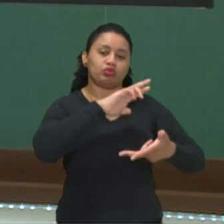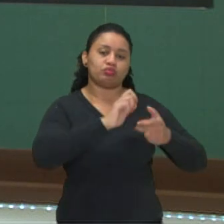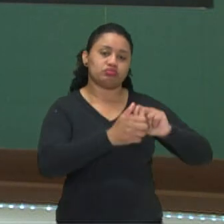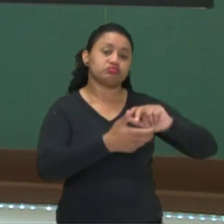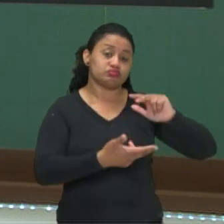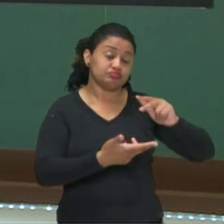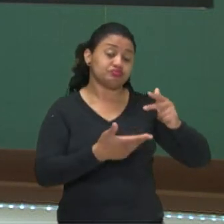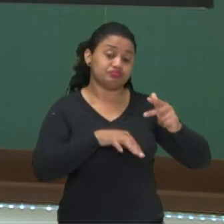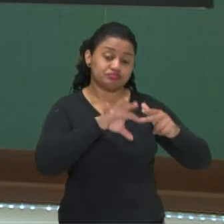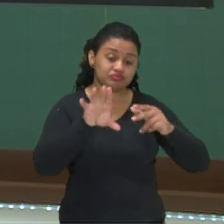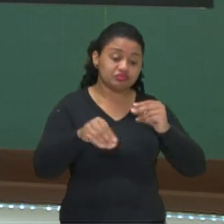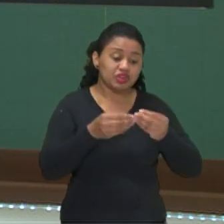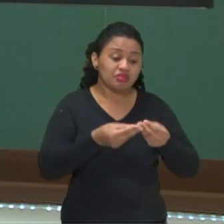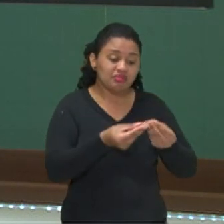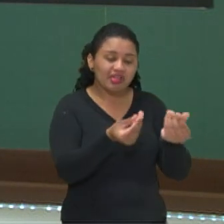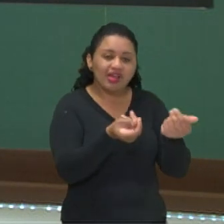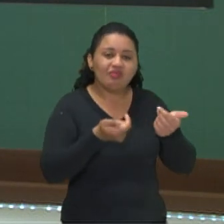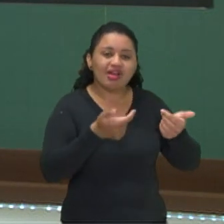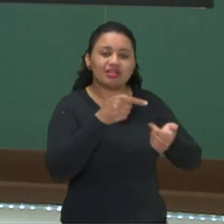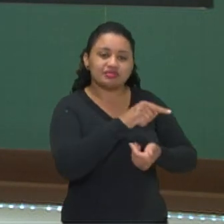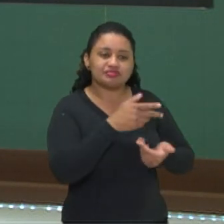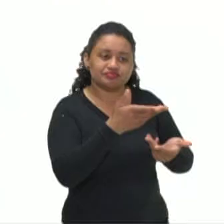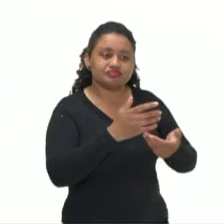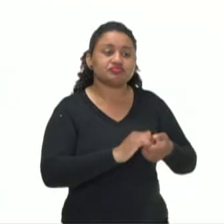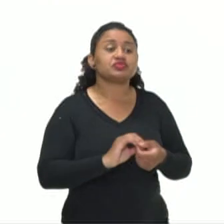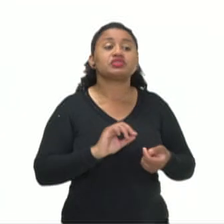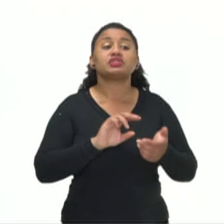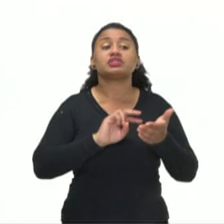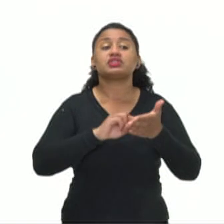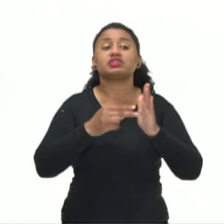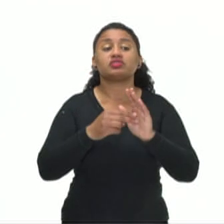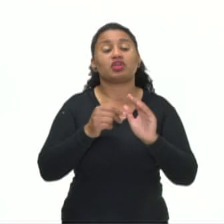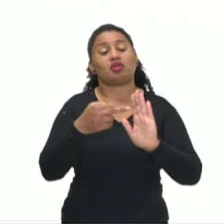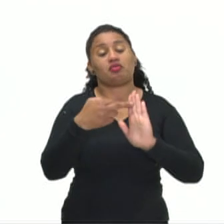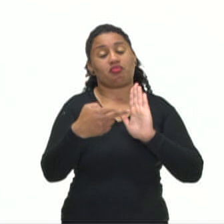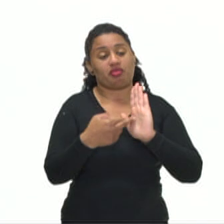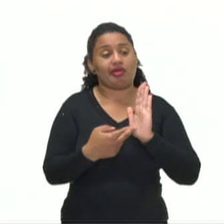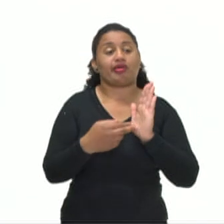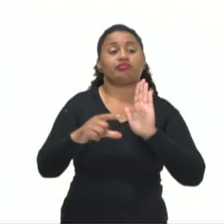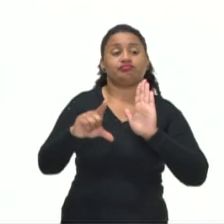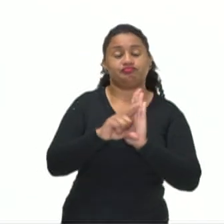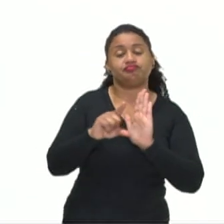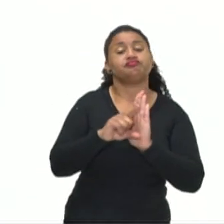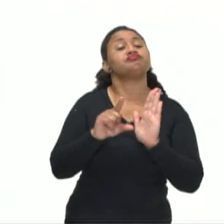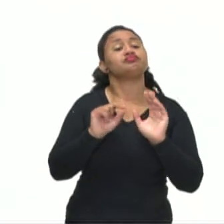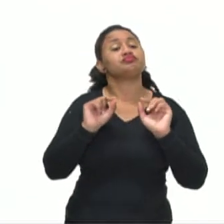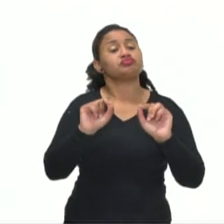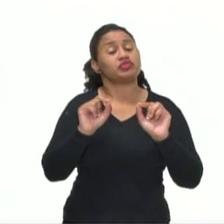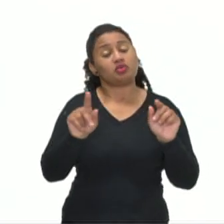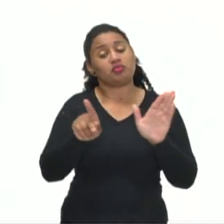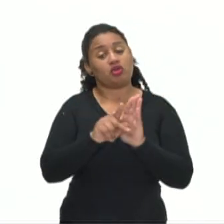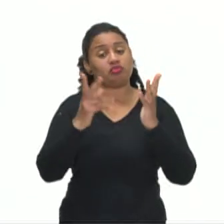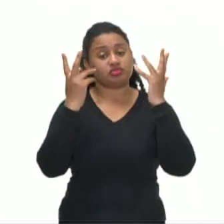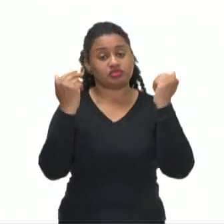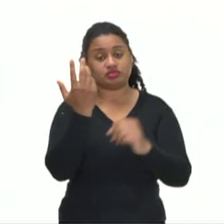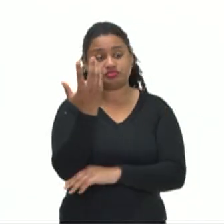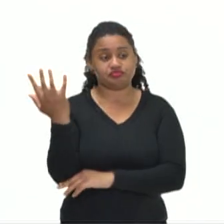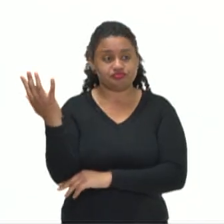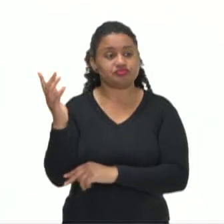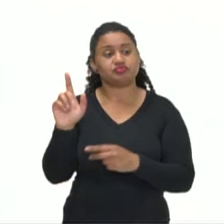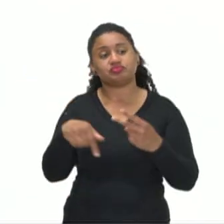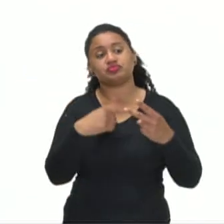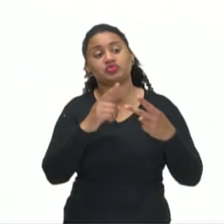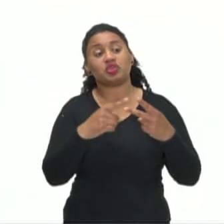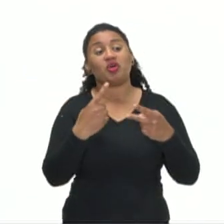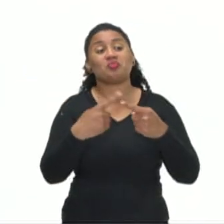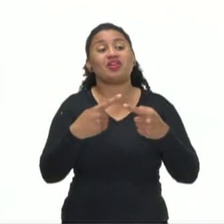qualidade a ele. Qual que é a definição? Conforme as regras, as leis, as praxes, a natureza. Outra definição,